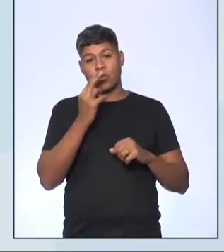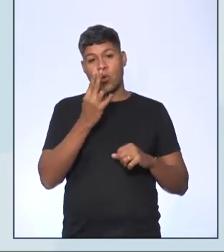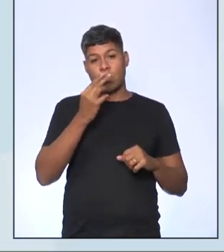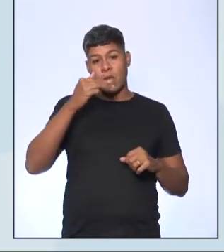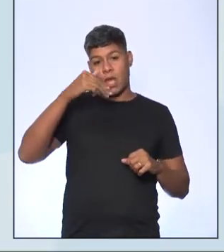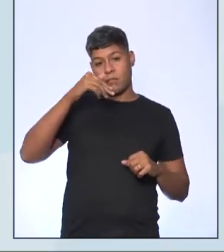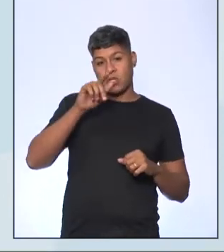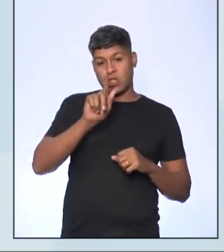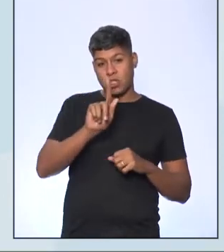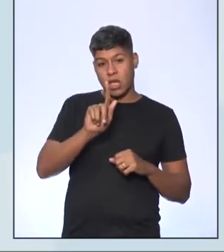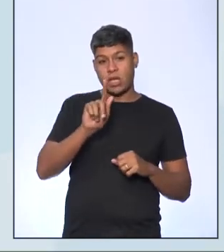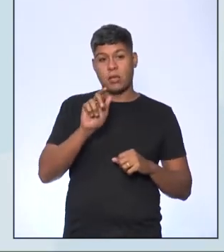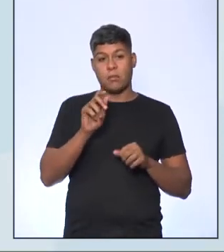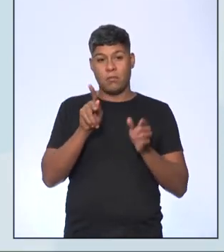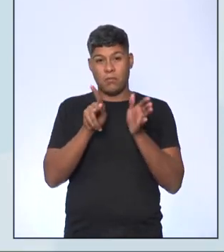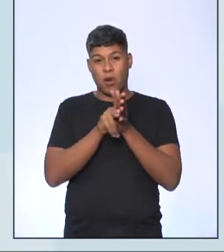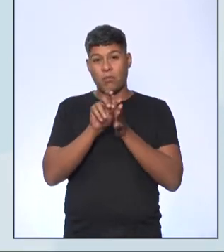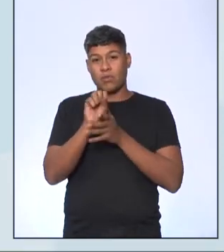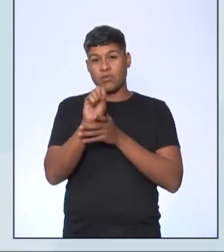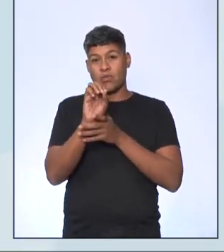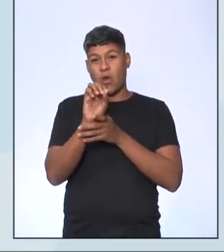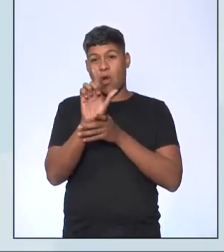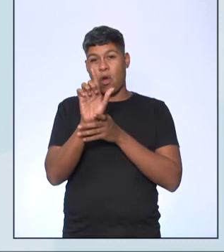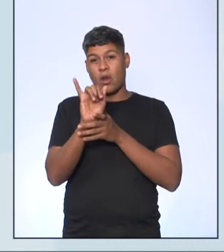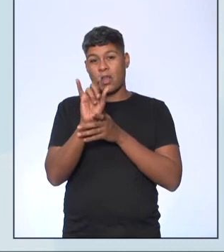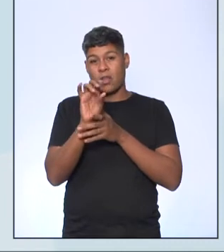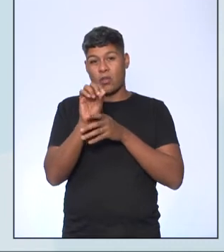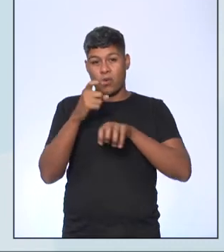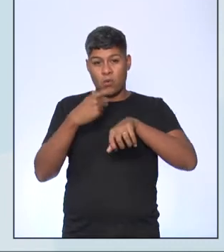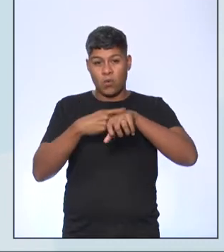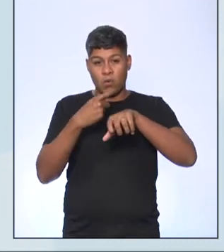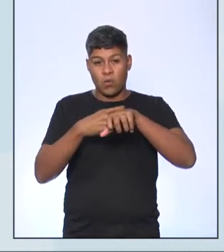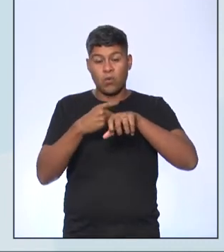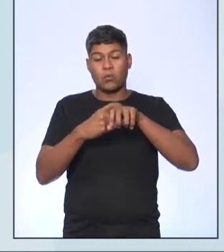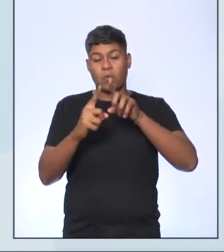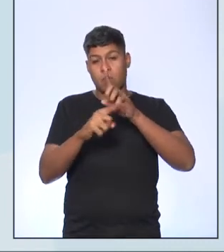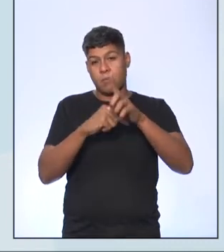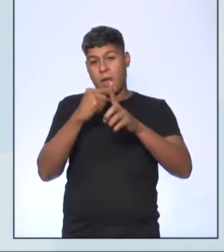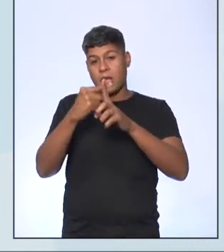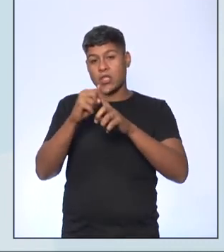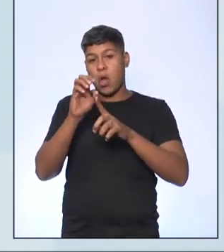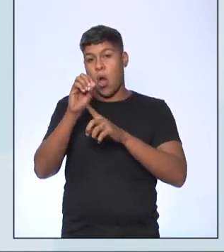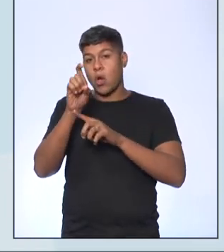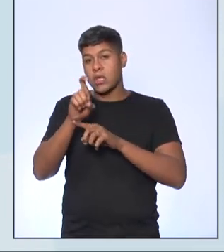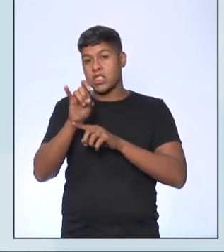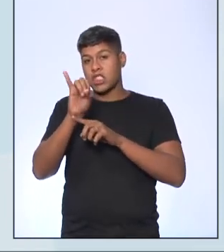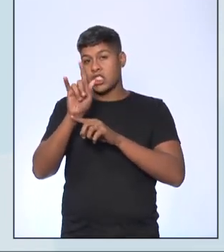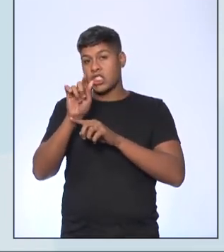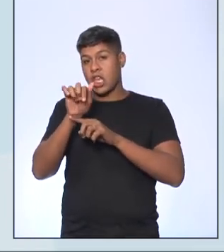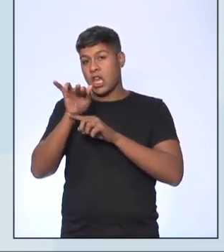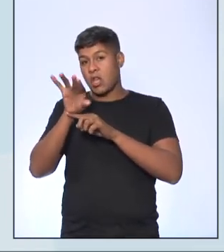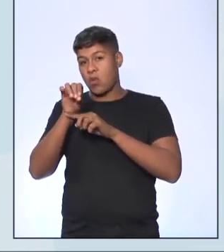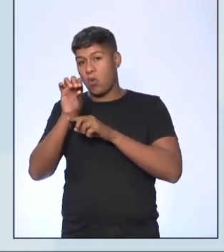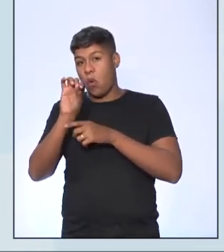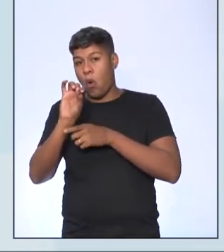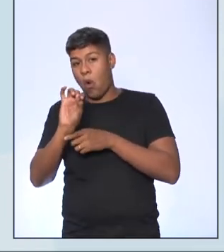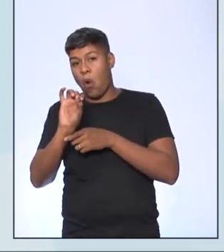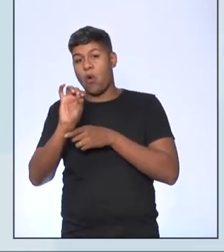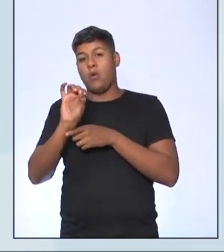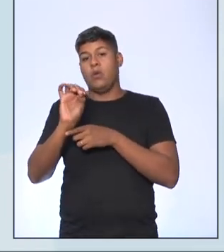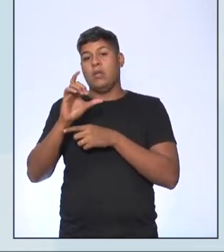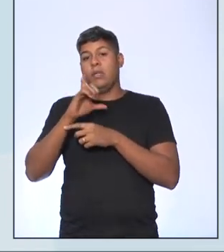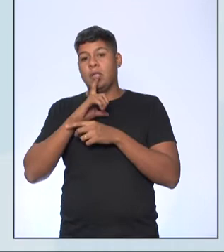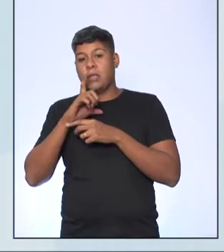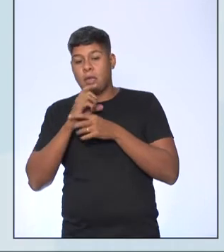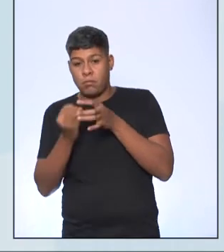Mg, que está no estado sólido. Para queimar ele, a gente vai fazer o uso do gás oxigênio, que é o nosso comburente, e vai ter a formação